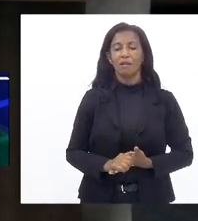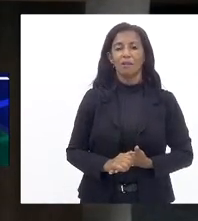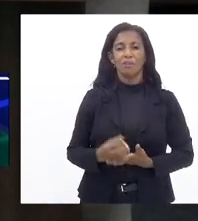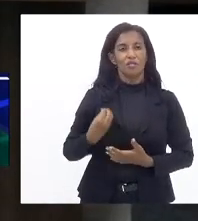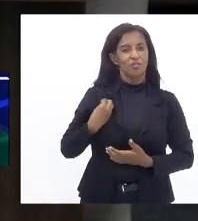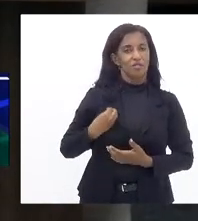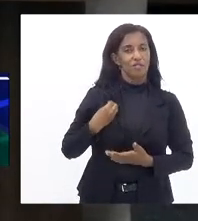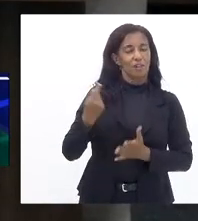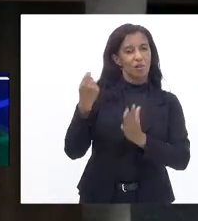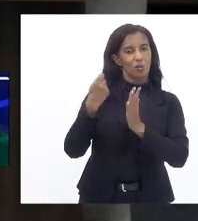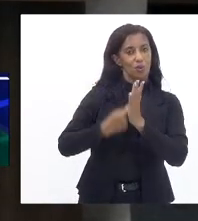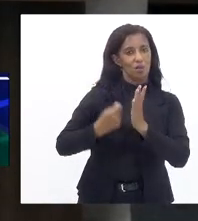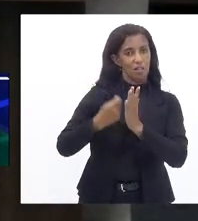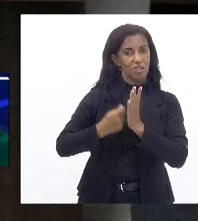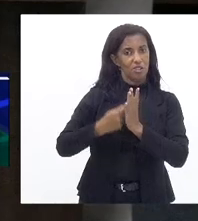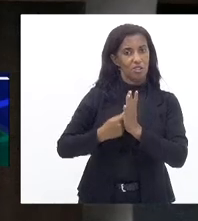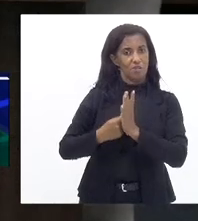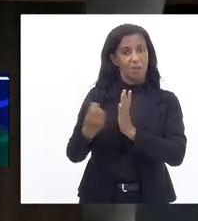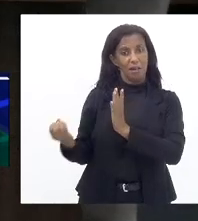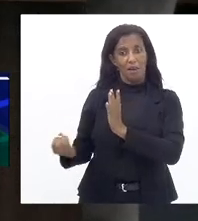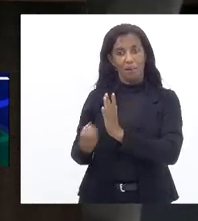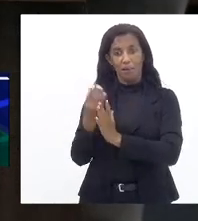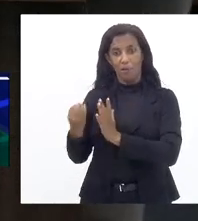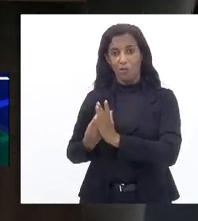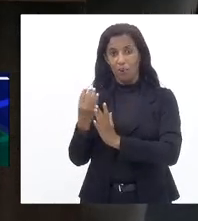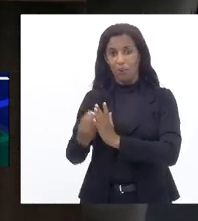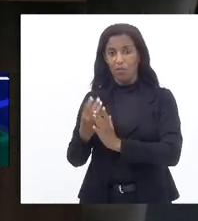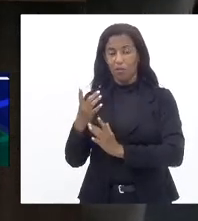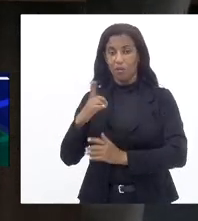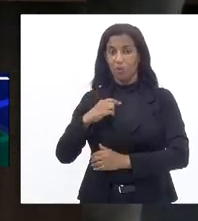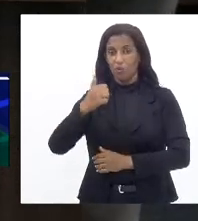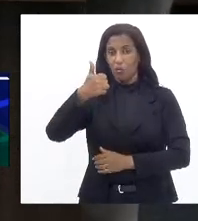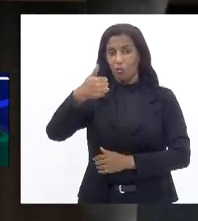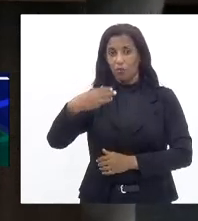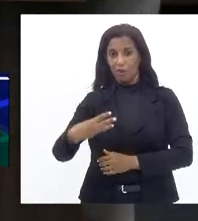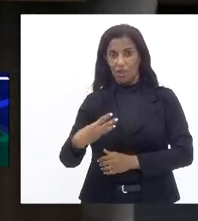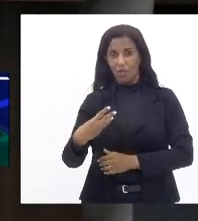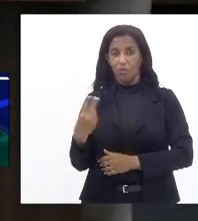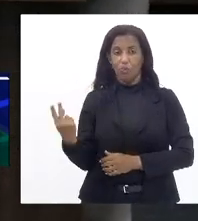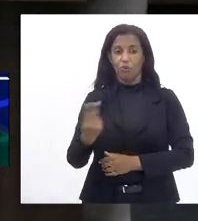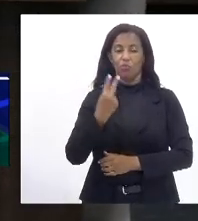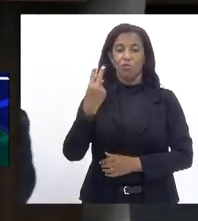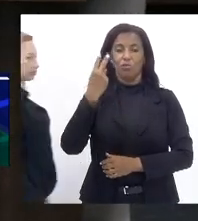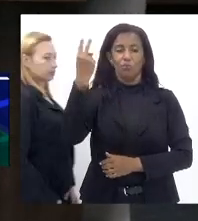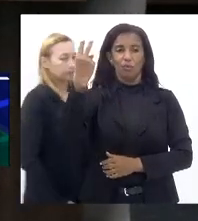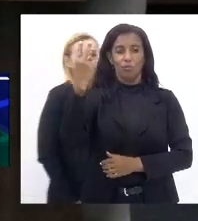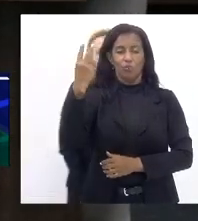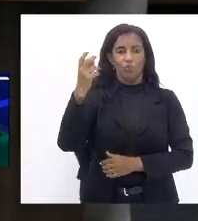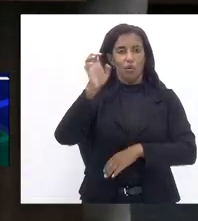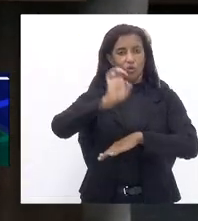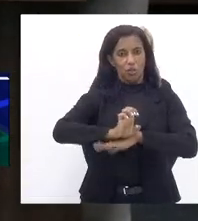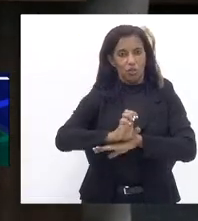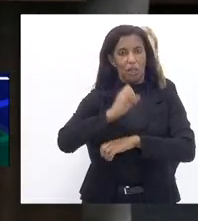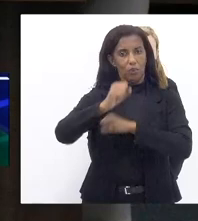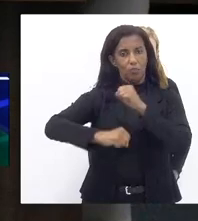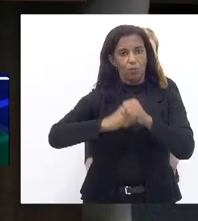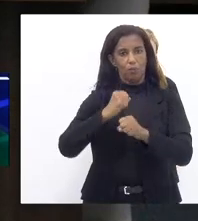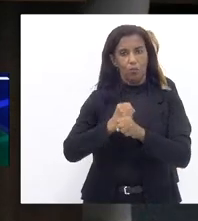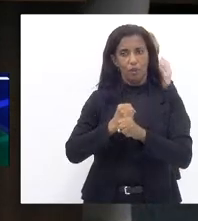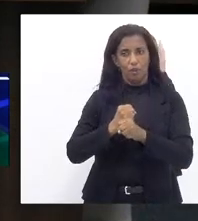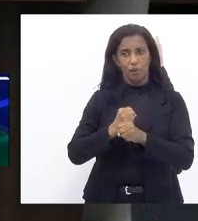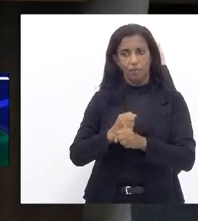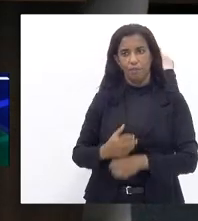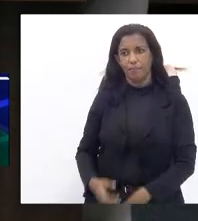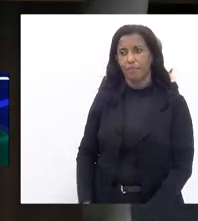regime, a proporção de, no mínimo, um terço do valor estimado por este Estado por ano. Então, só